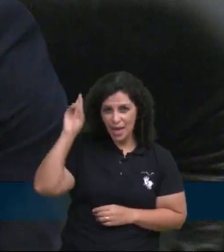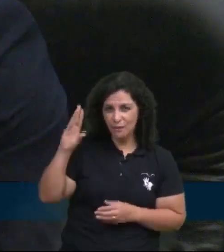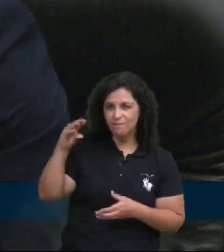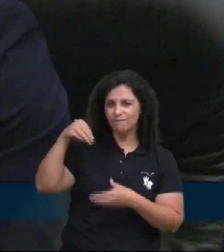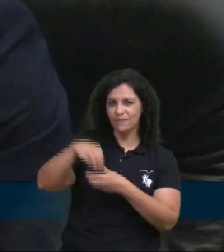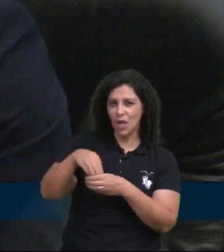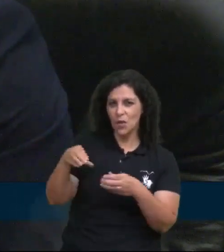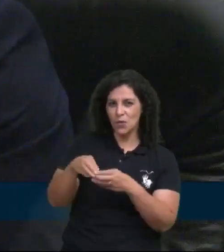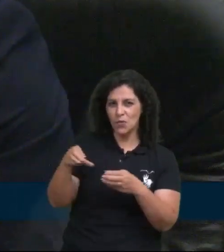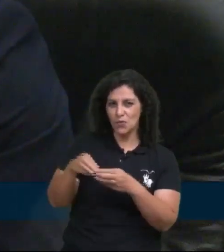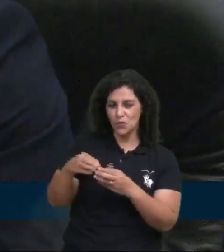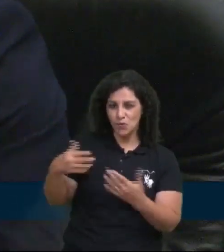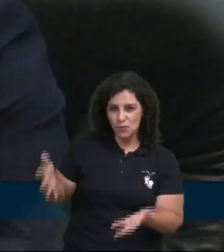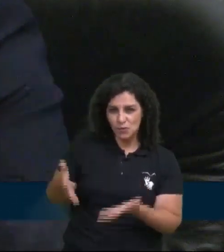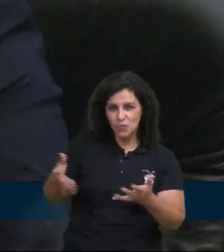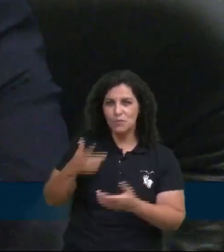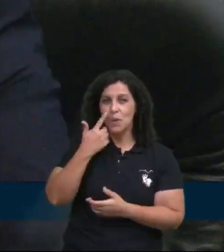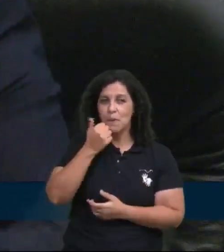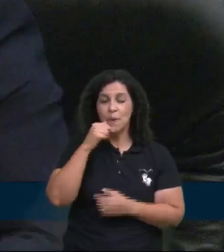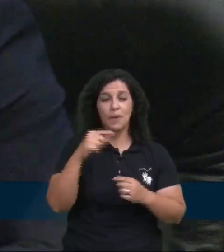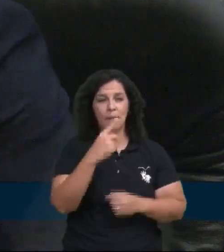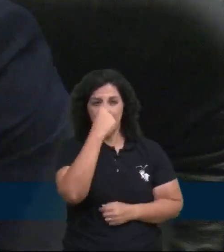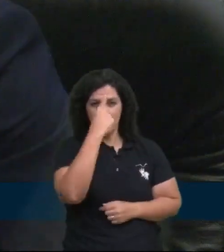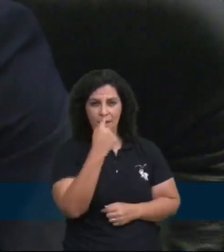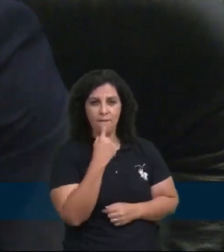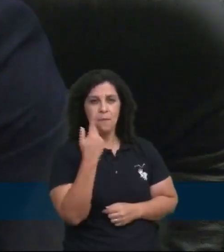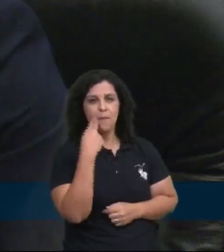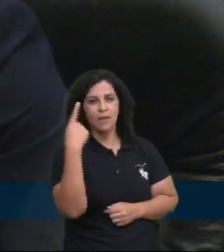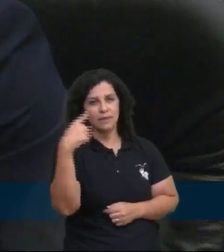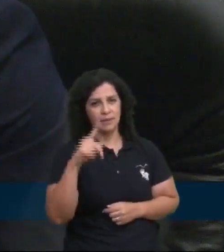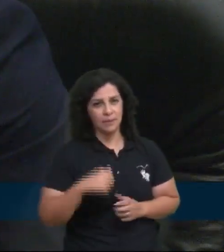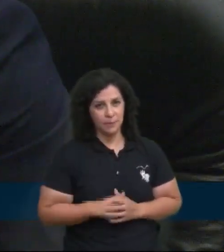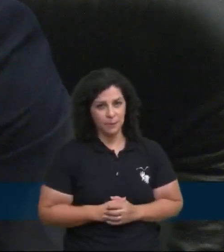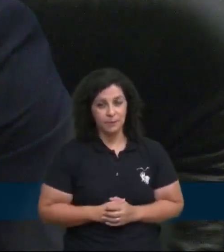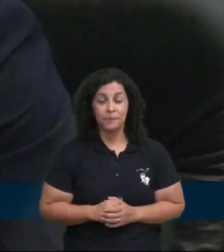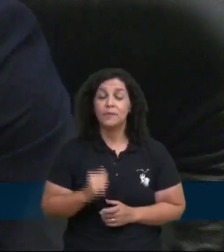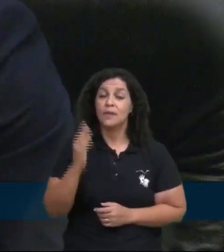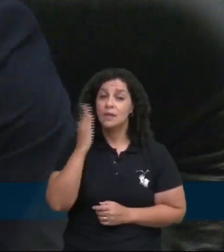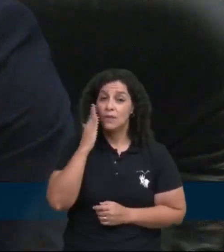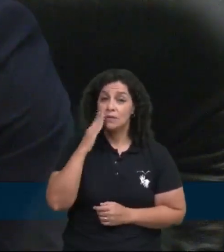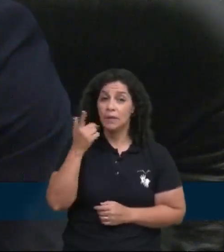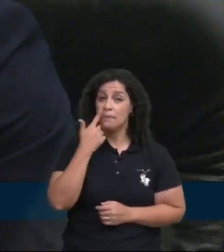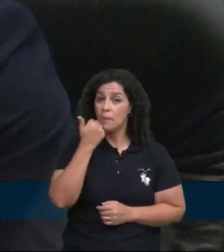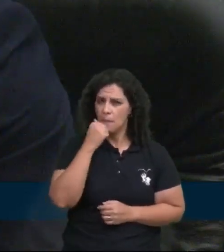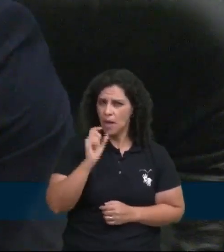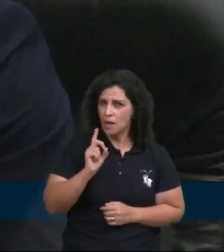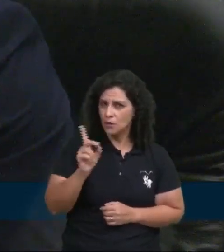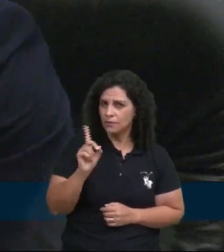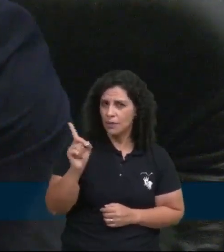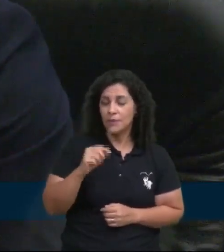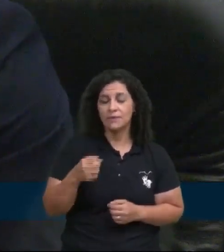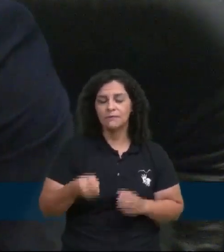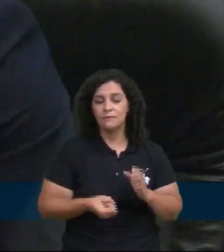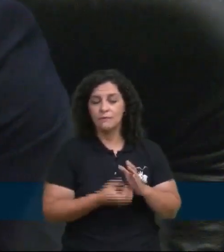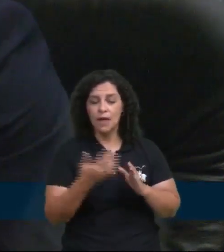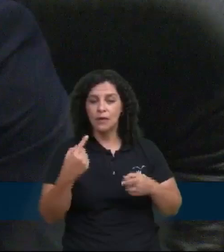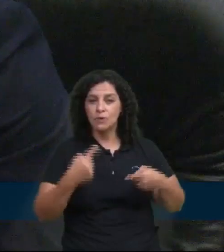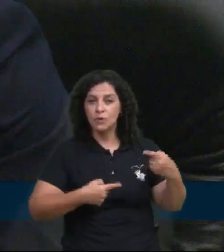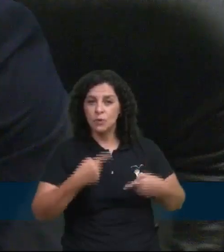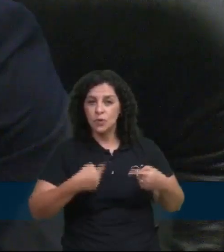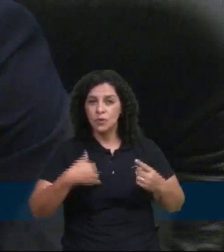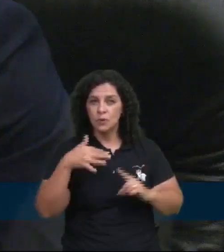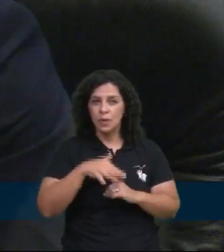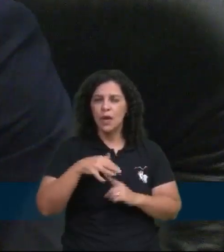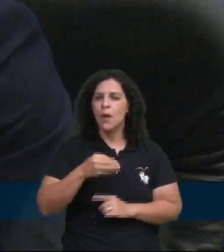pela grandiosidade que ele tinha, pelo perfil que ele tinha. E eu tenho certeza que não só meu pai, mas muitos políticos paranaenses tiveram a